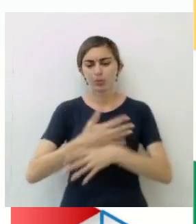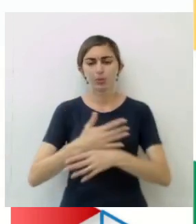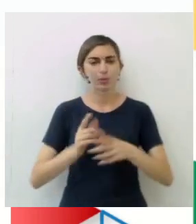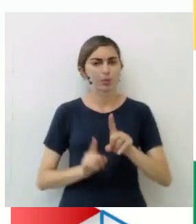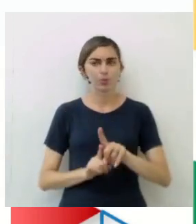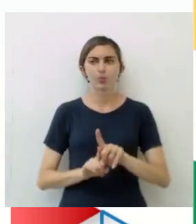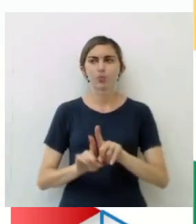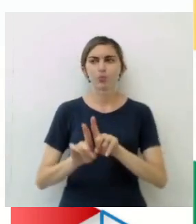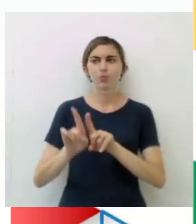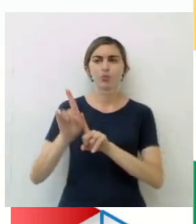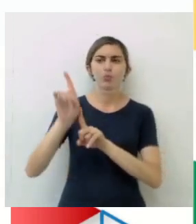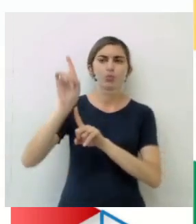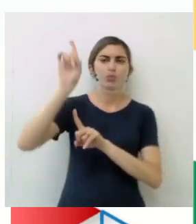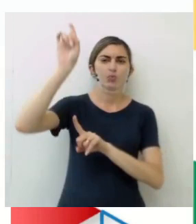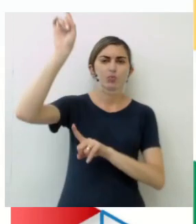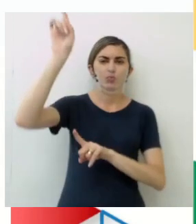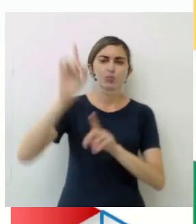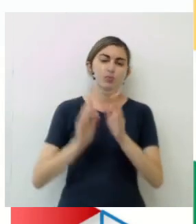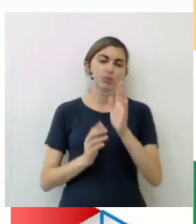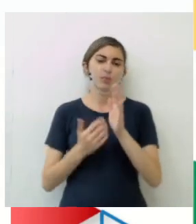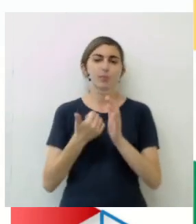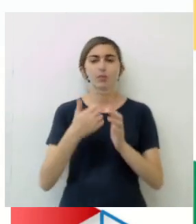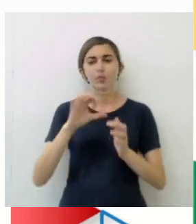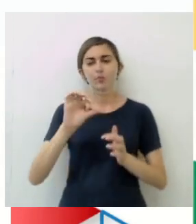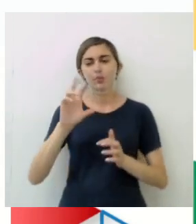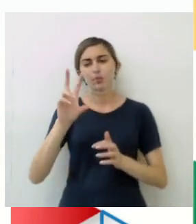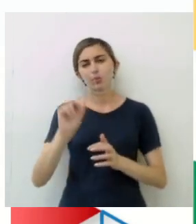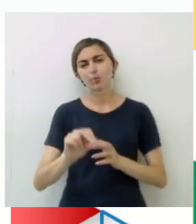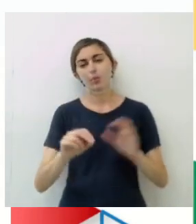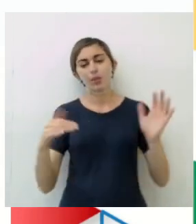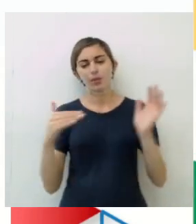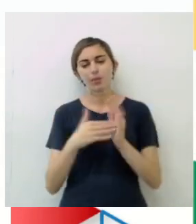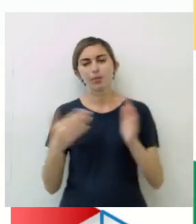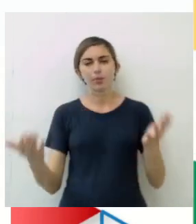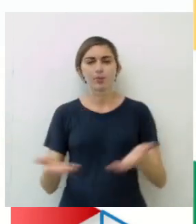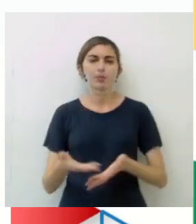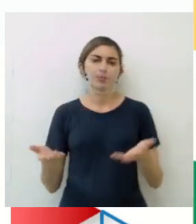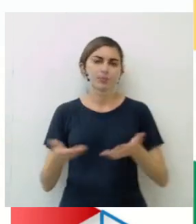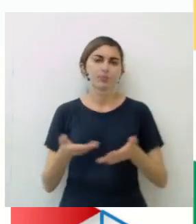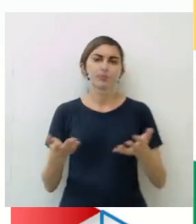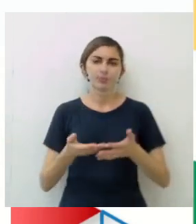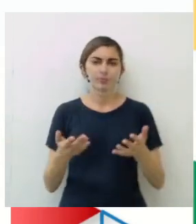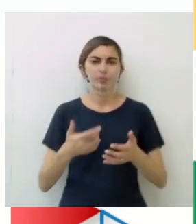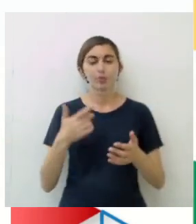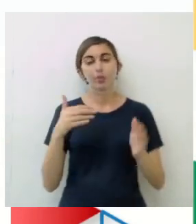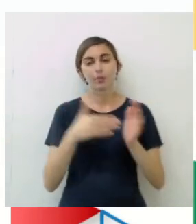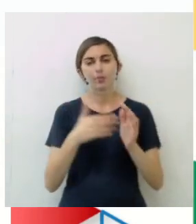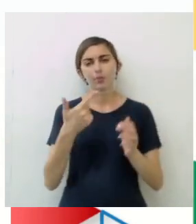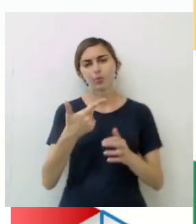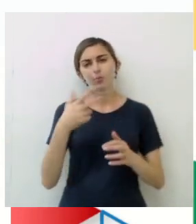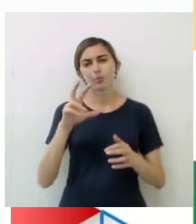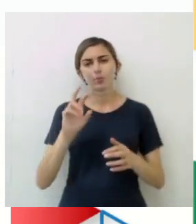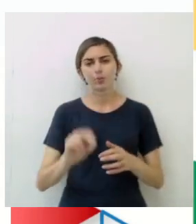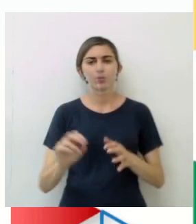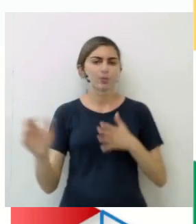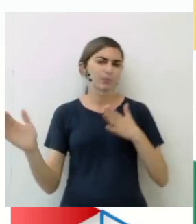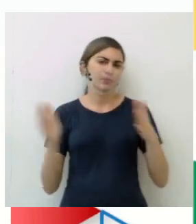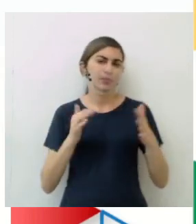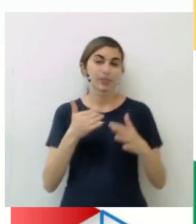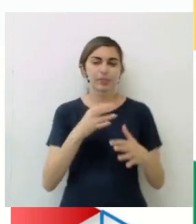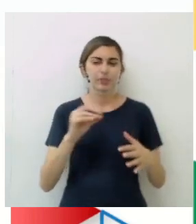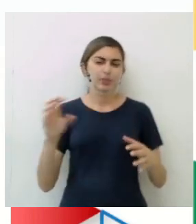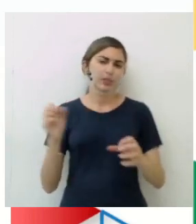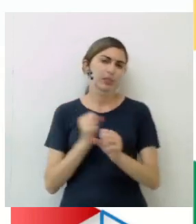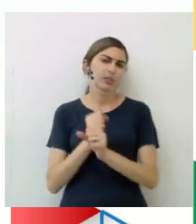acentuada crescente desde 1950 até as estimativas em 2050, tá? Então são 100 anos